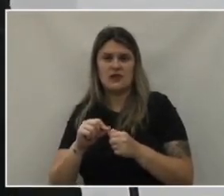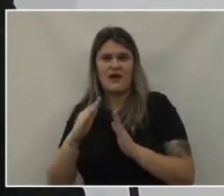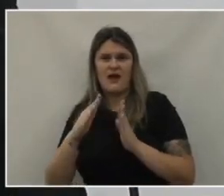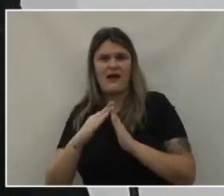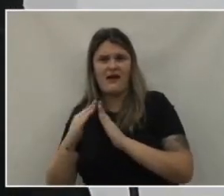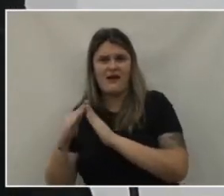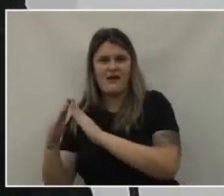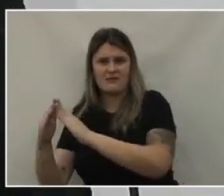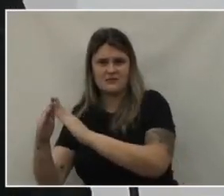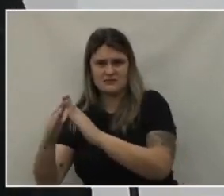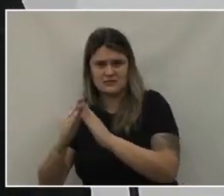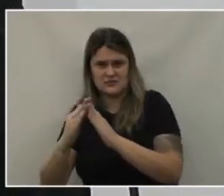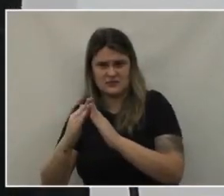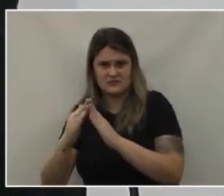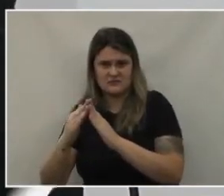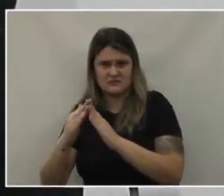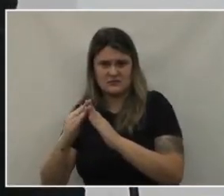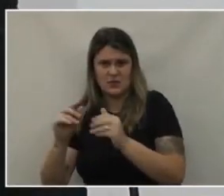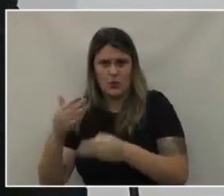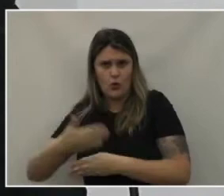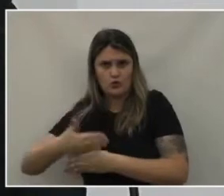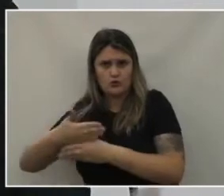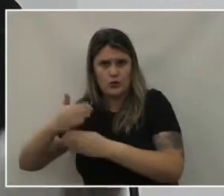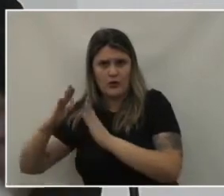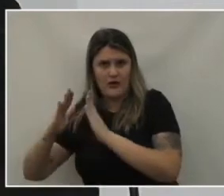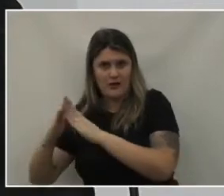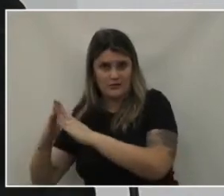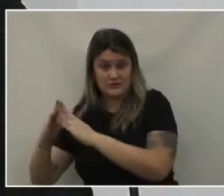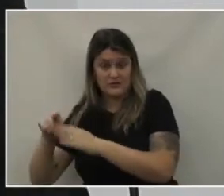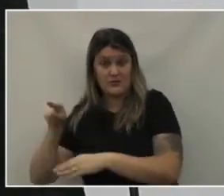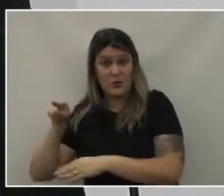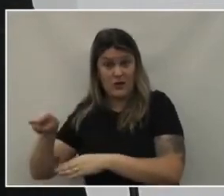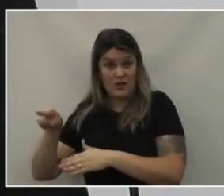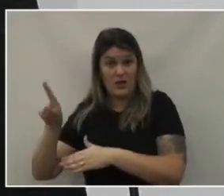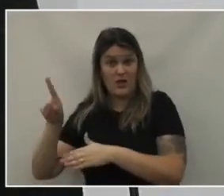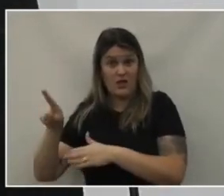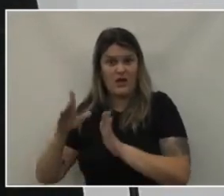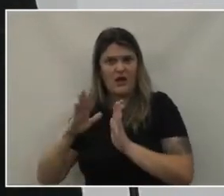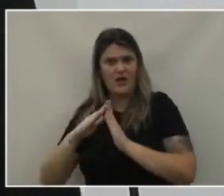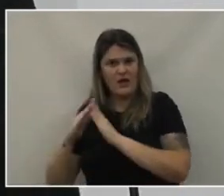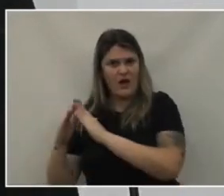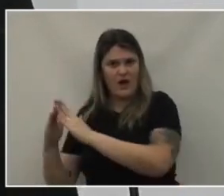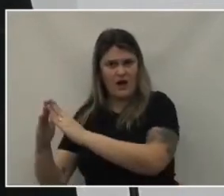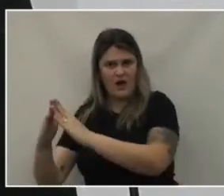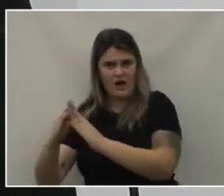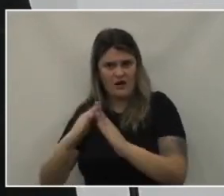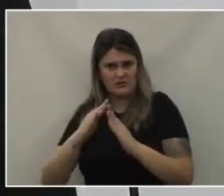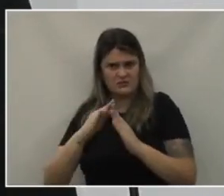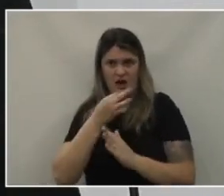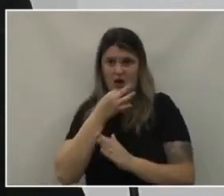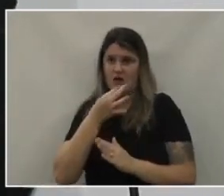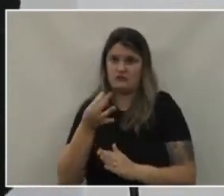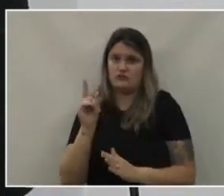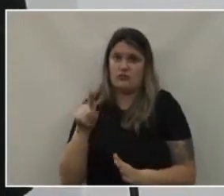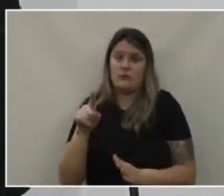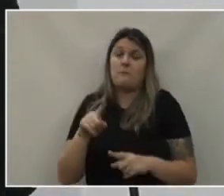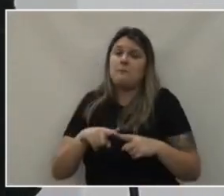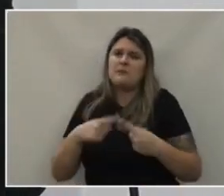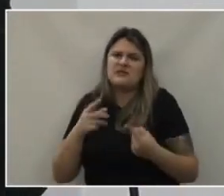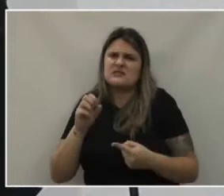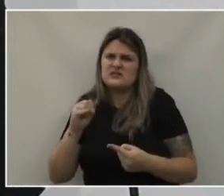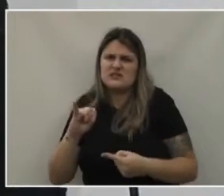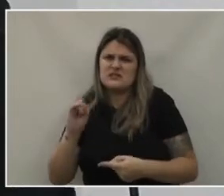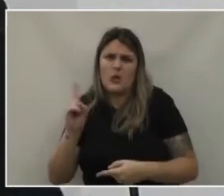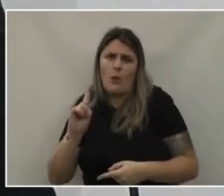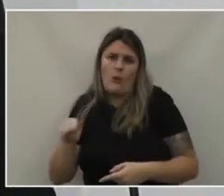casas pré-fabricadas. Eu estou acreditando que ali é para ser, então, um conjunto habitacional, alguma coisa nesse sentido. Mas, mesmo que não